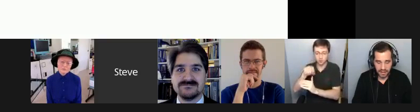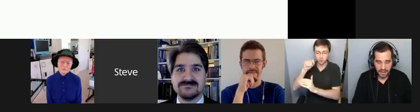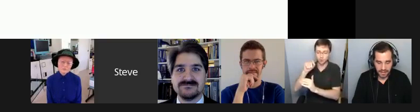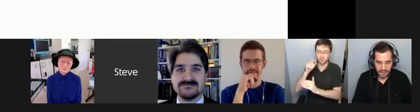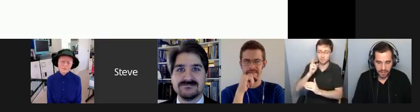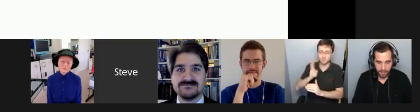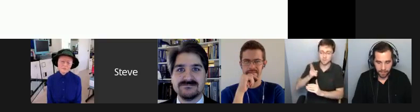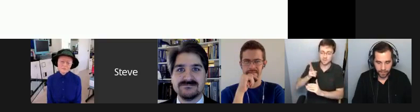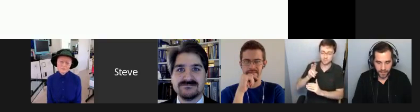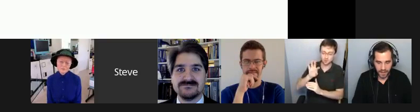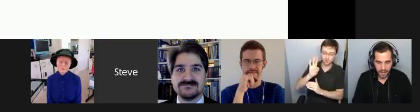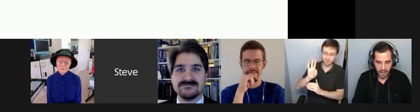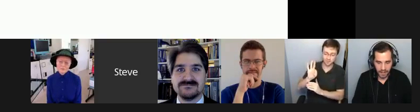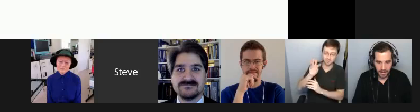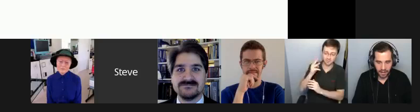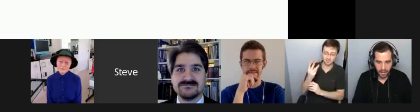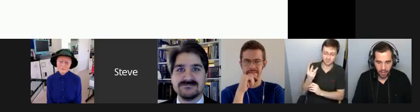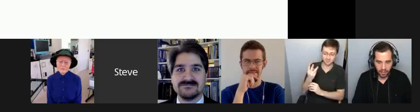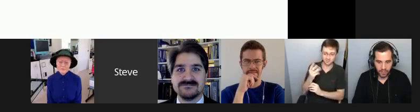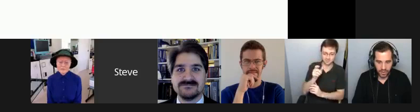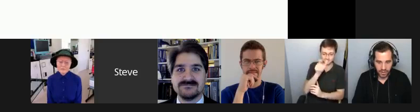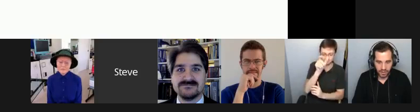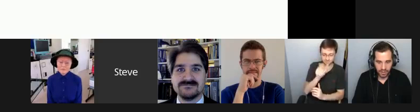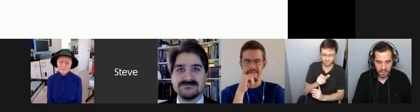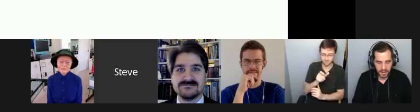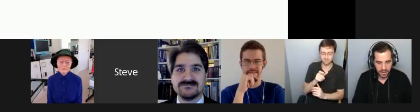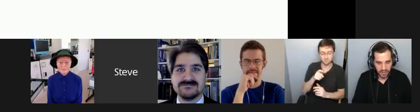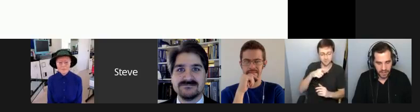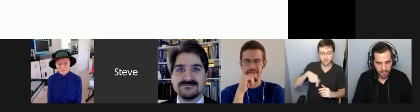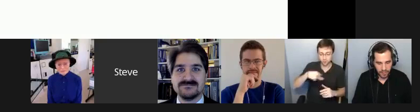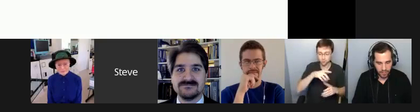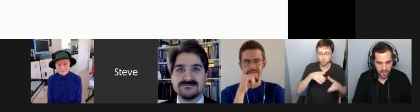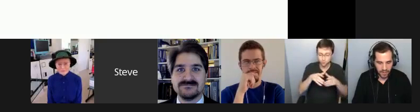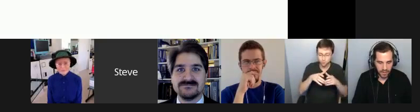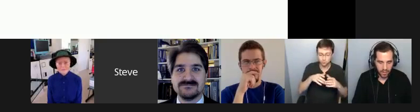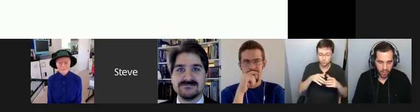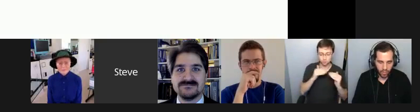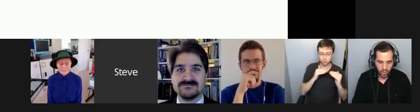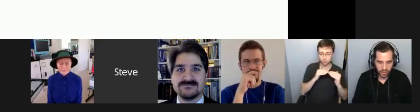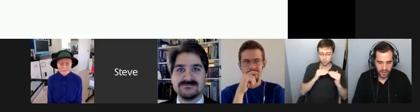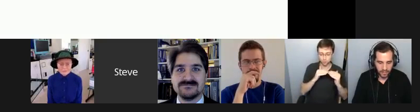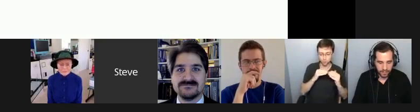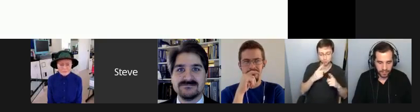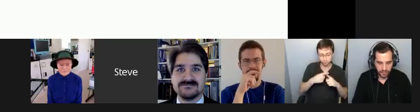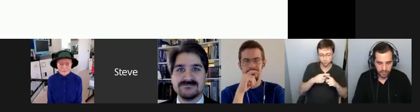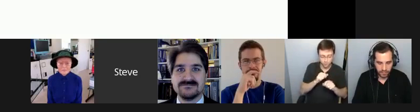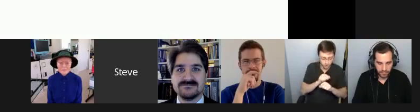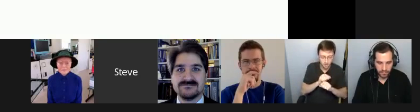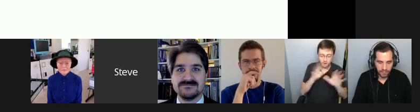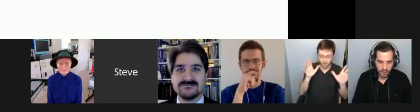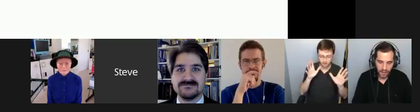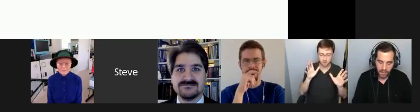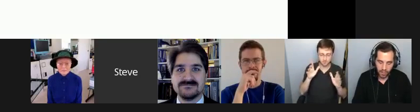diferentes escritas, né, onde nós padronizamos uma última e o